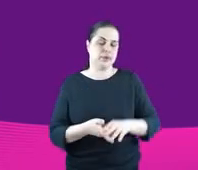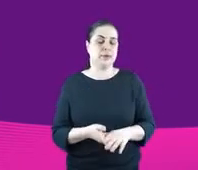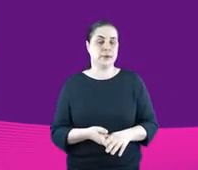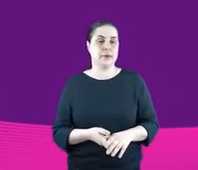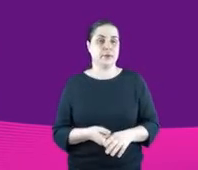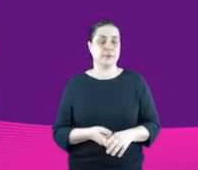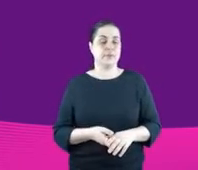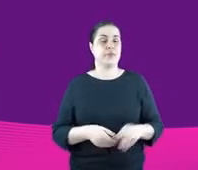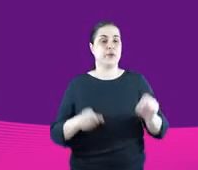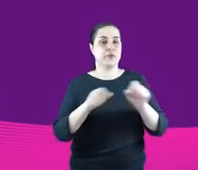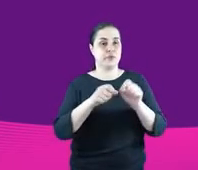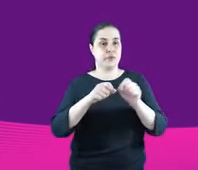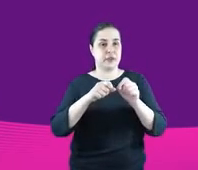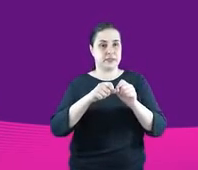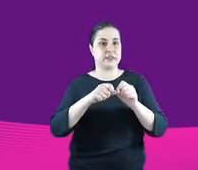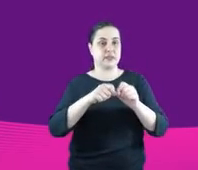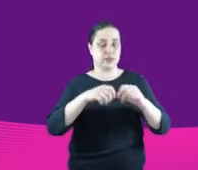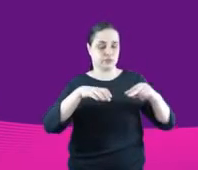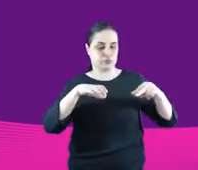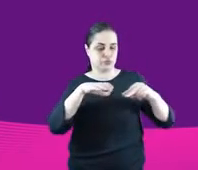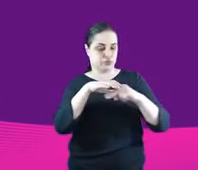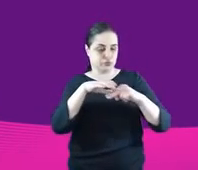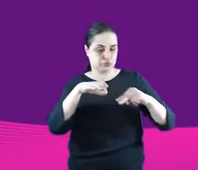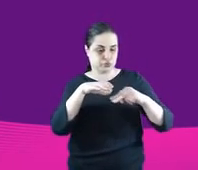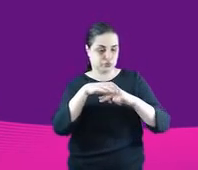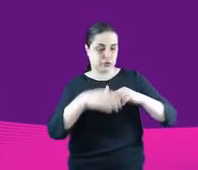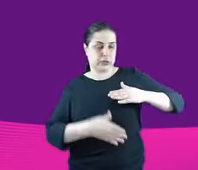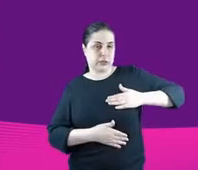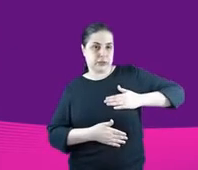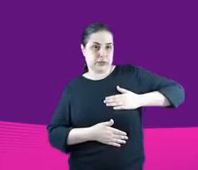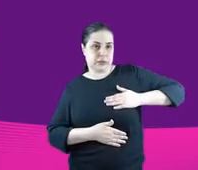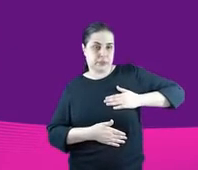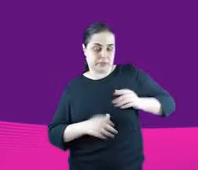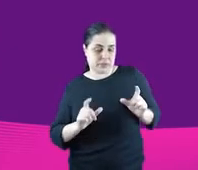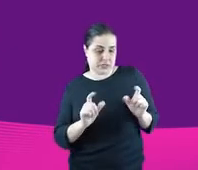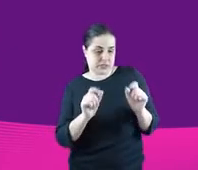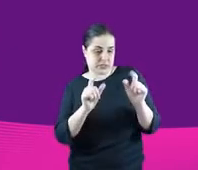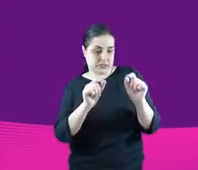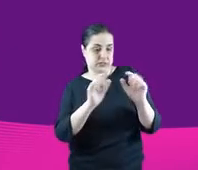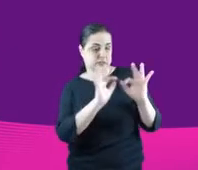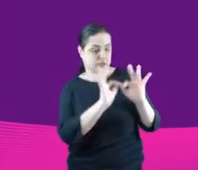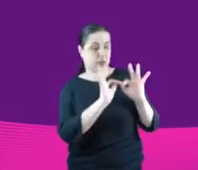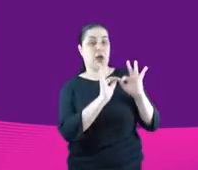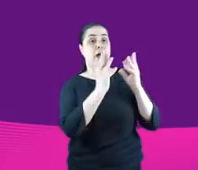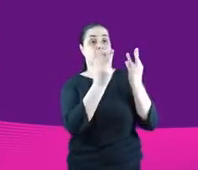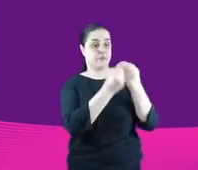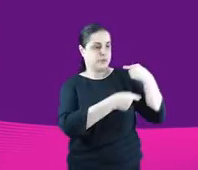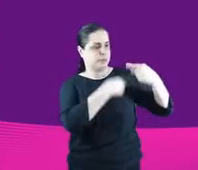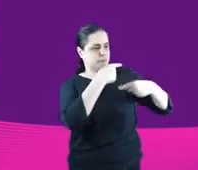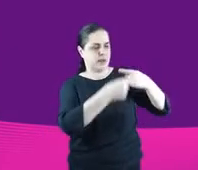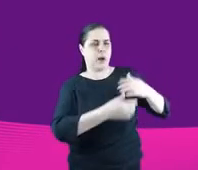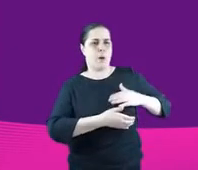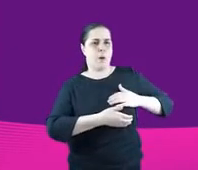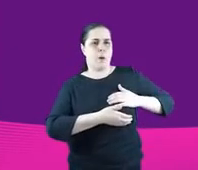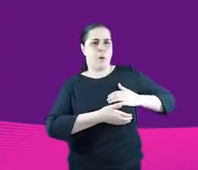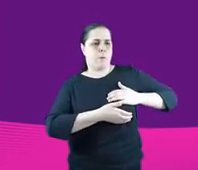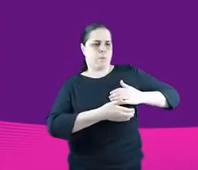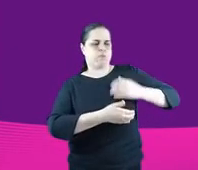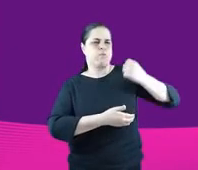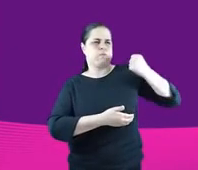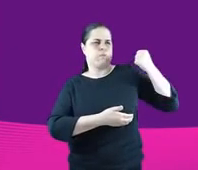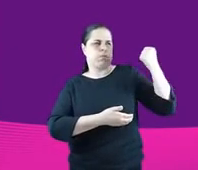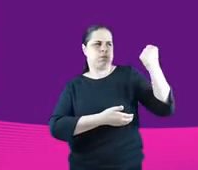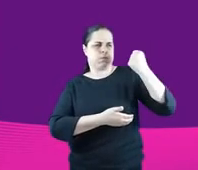síndromes hereditárias, naquelas pacientes com câncer de mama, com mamas muito densas, onde o diagnóstico foi feito com